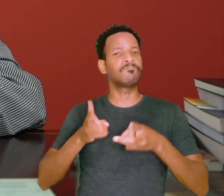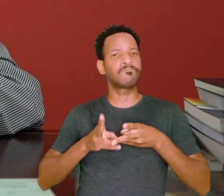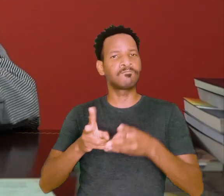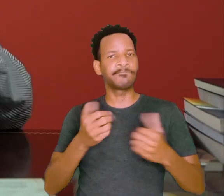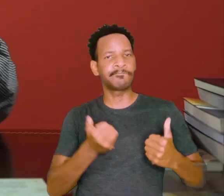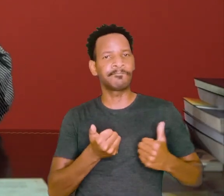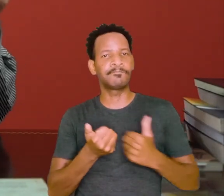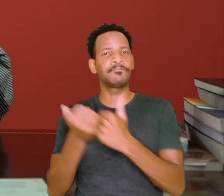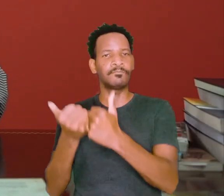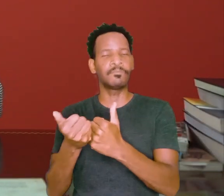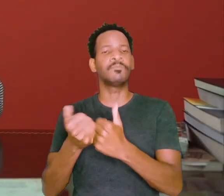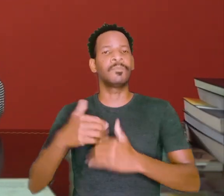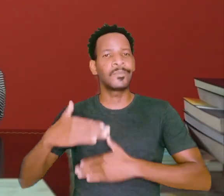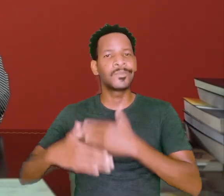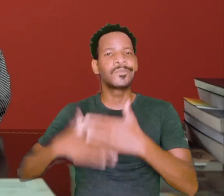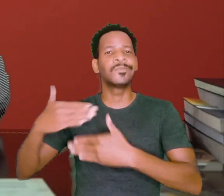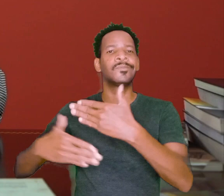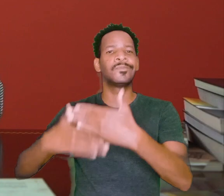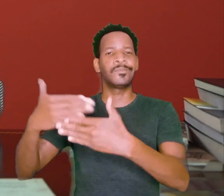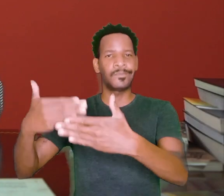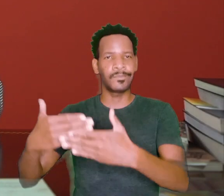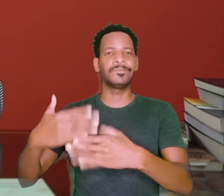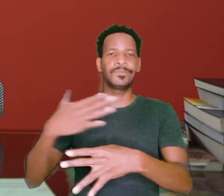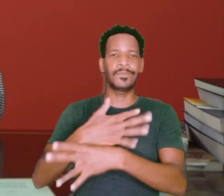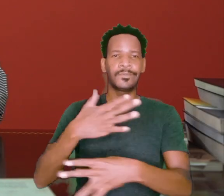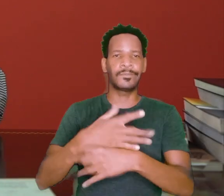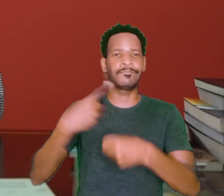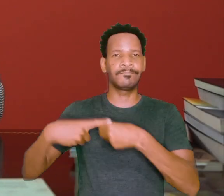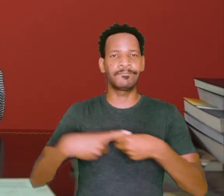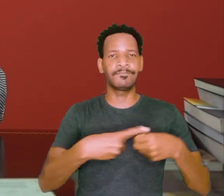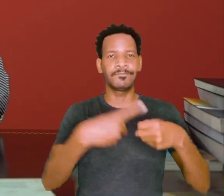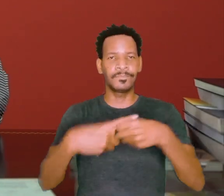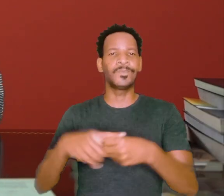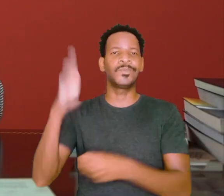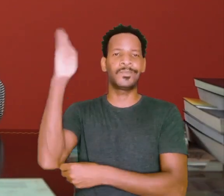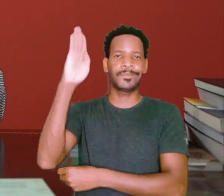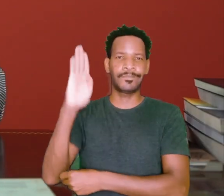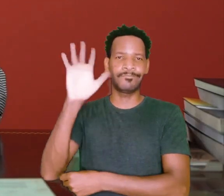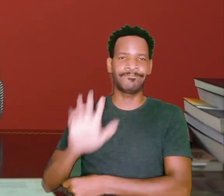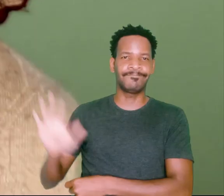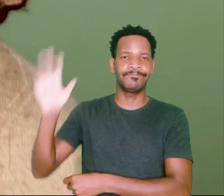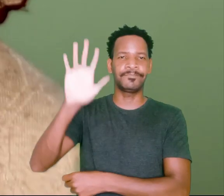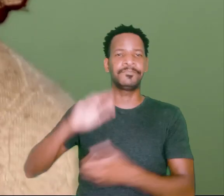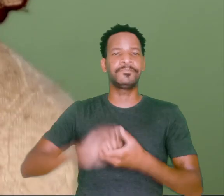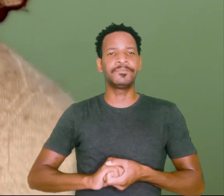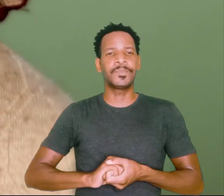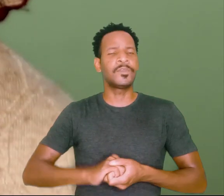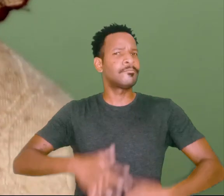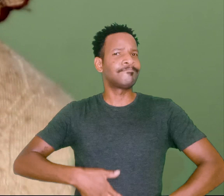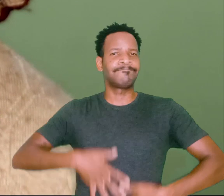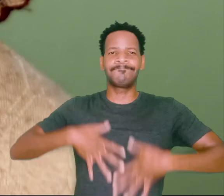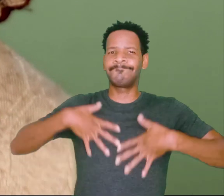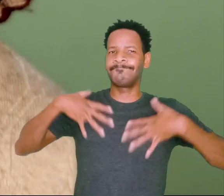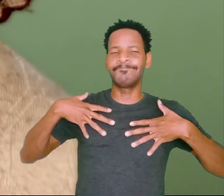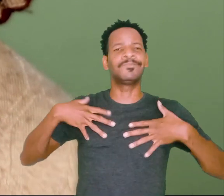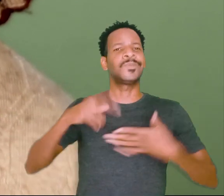e colaborando para o desenvolvimento da cidade e da região do Brasil. Tenho muito orgulho